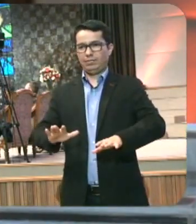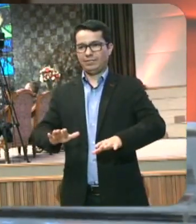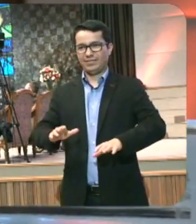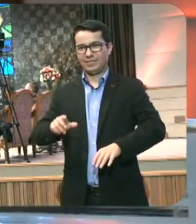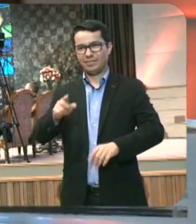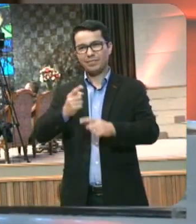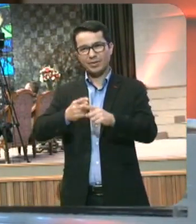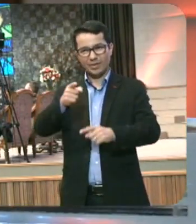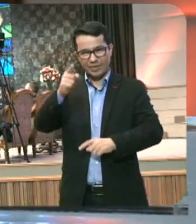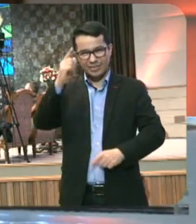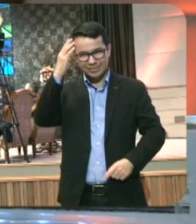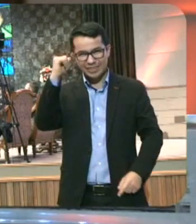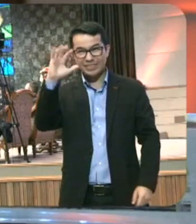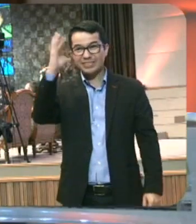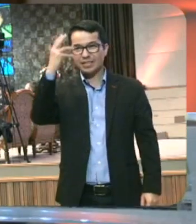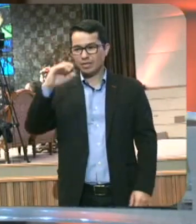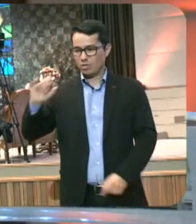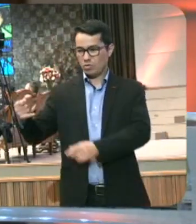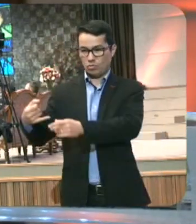Josué, olha só o que você aprontou.